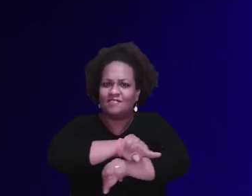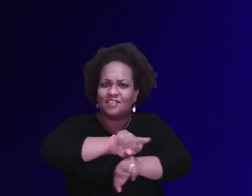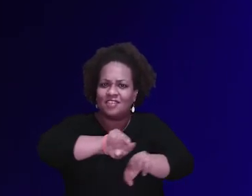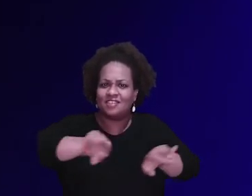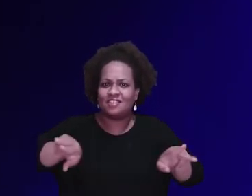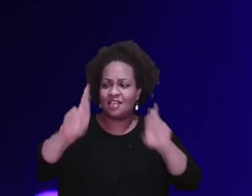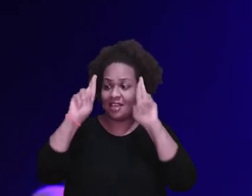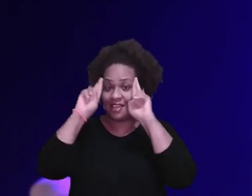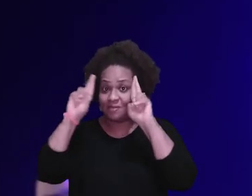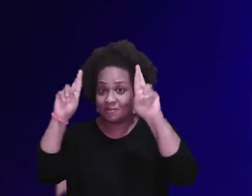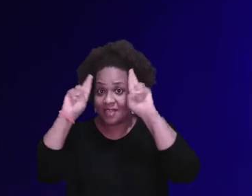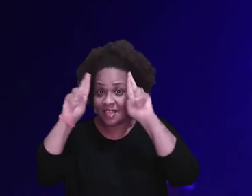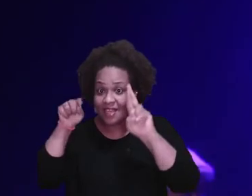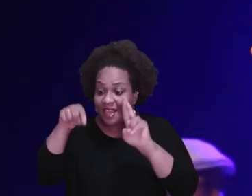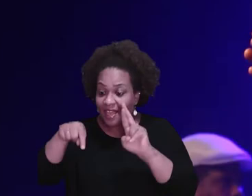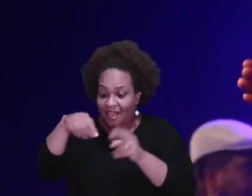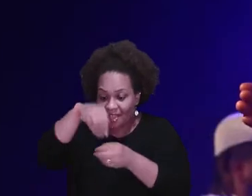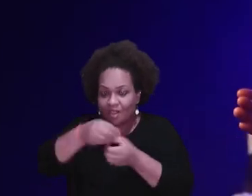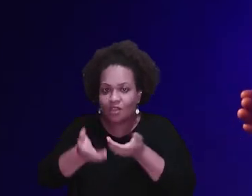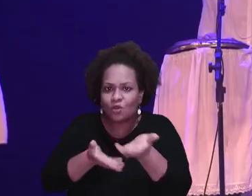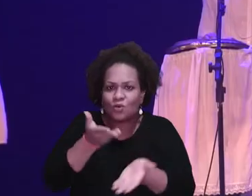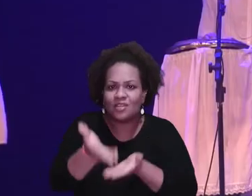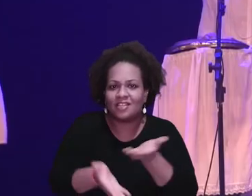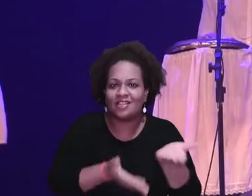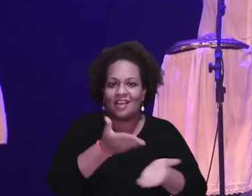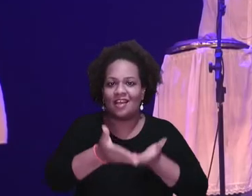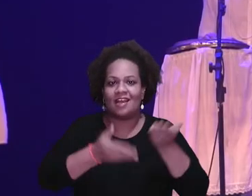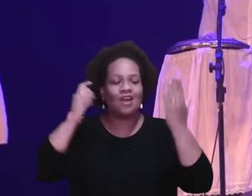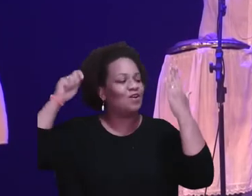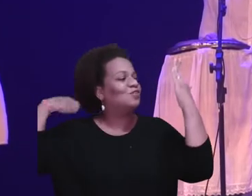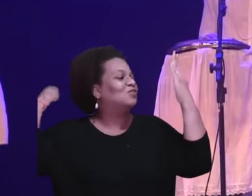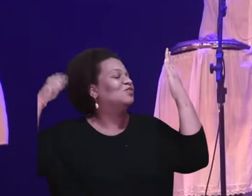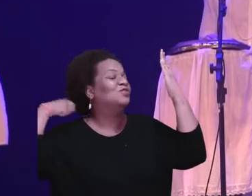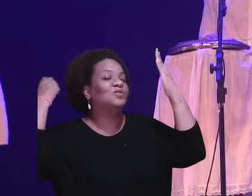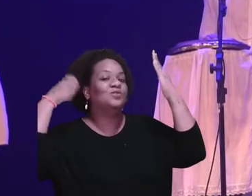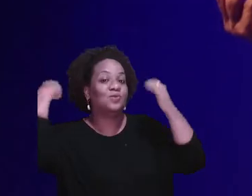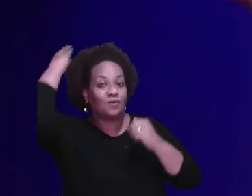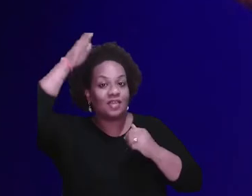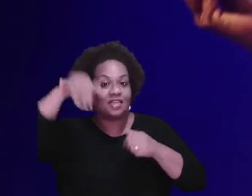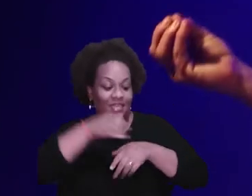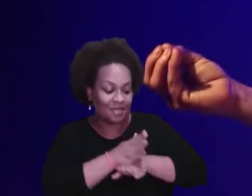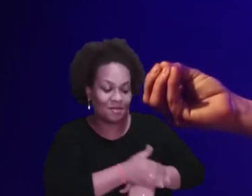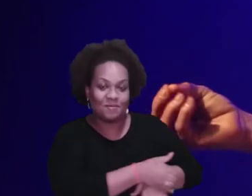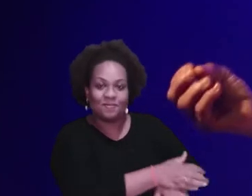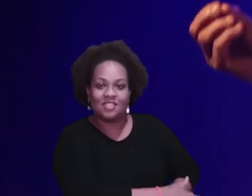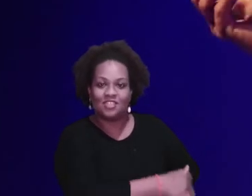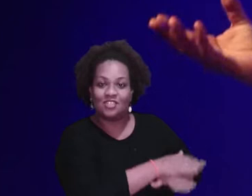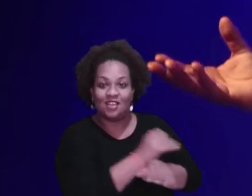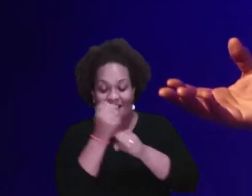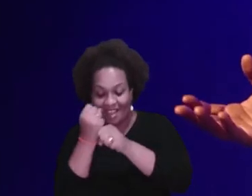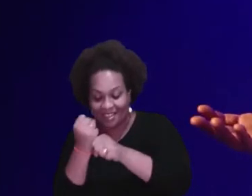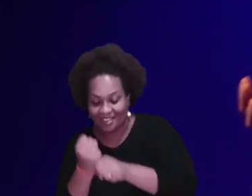respeitar a diversidade é o lugar de cuidar Oxum Iemanjá é não é